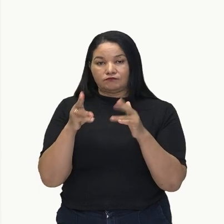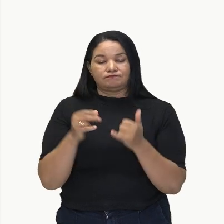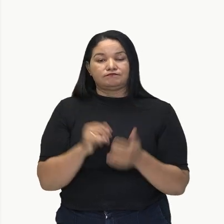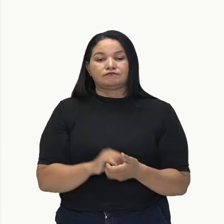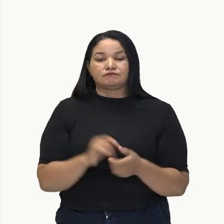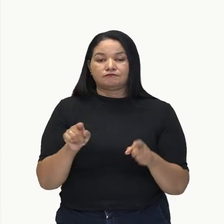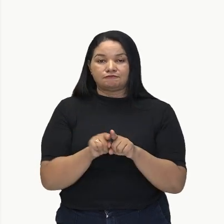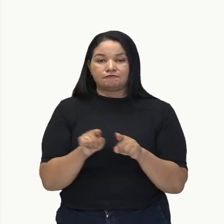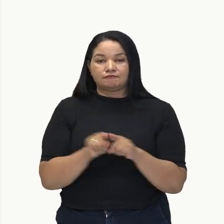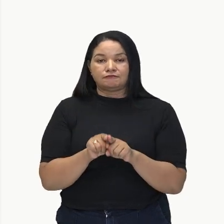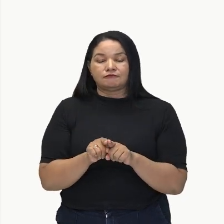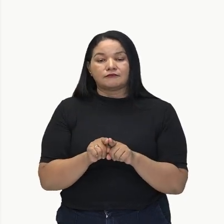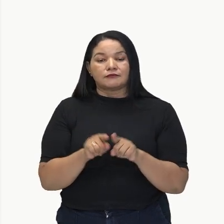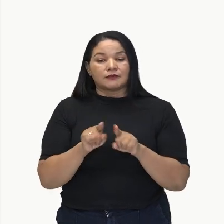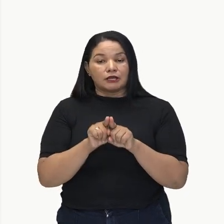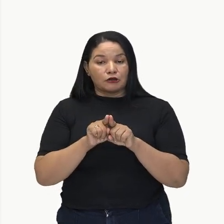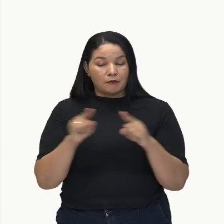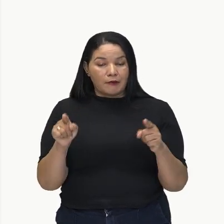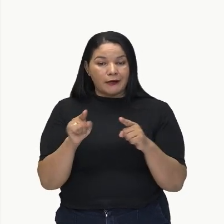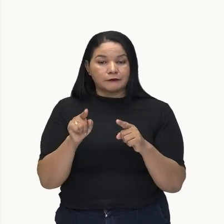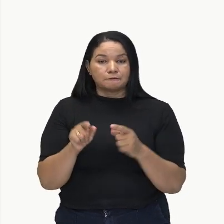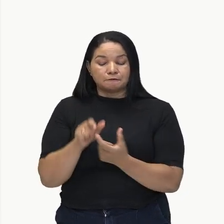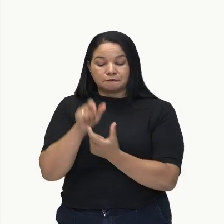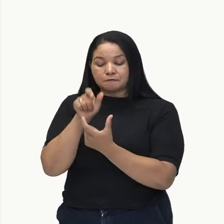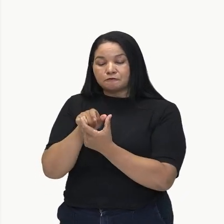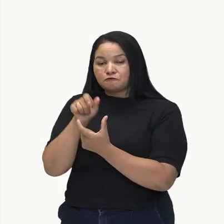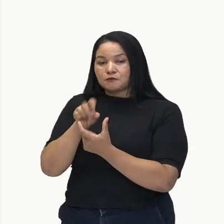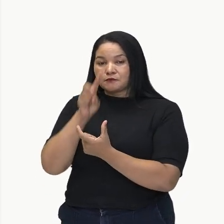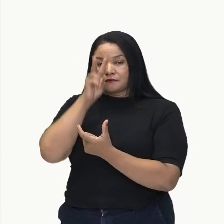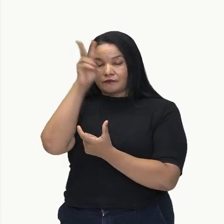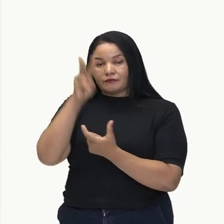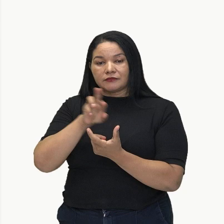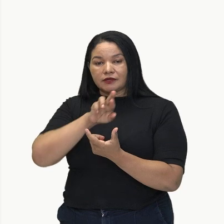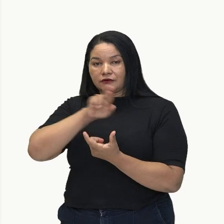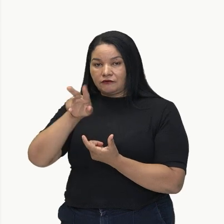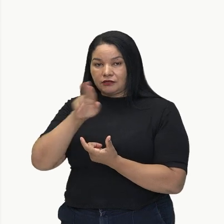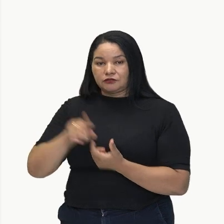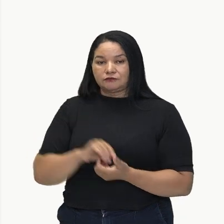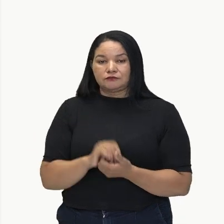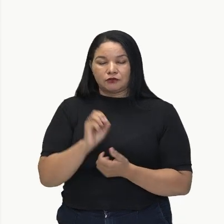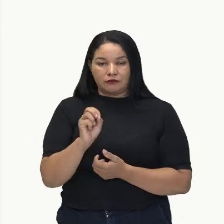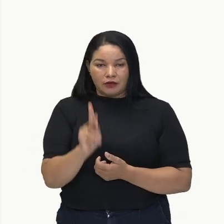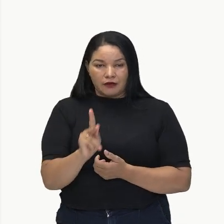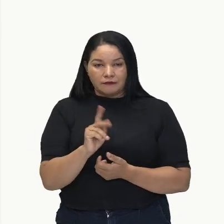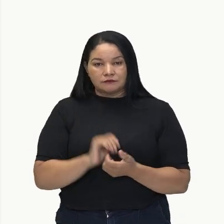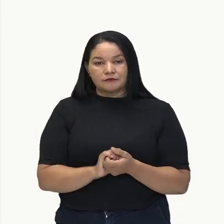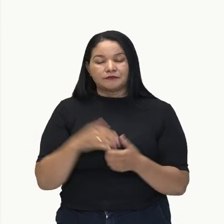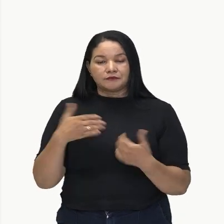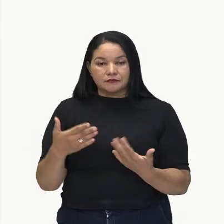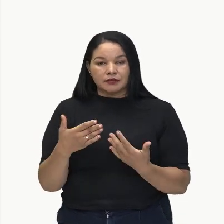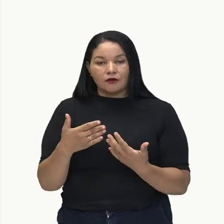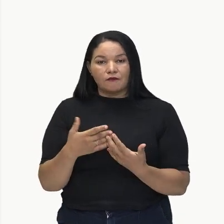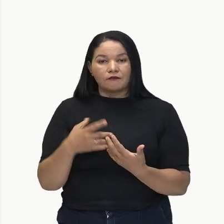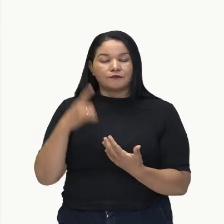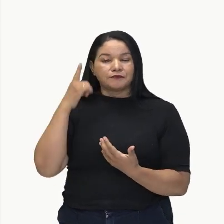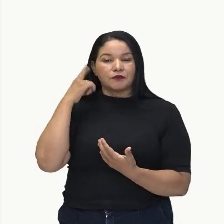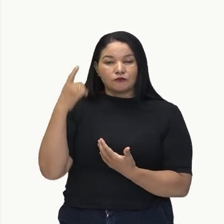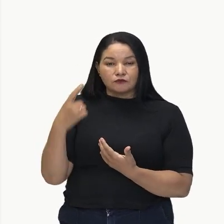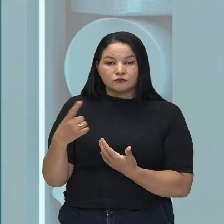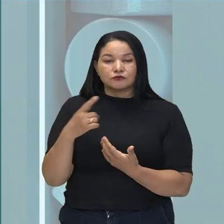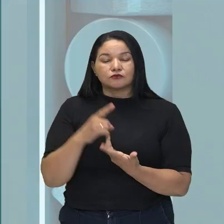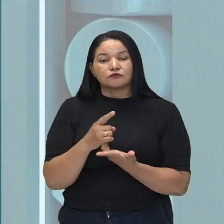com sílabas tônicas diferentes. Então, essa tonicidade muda